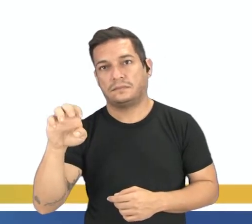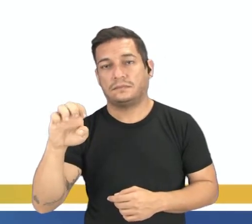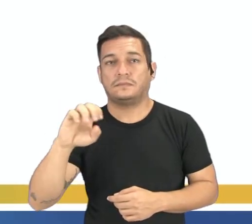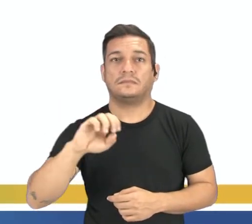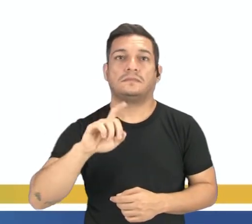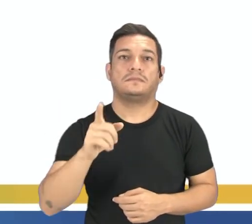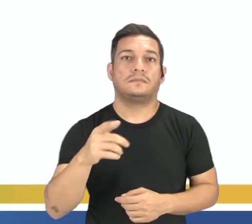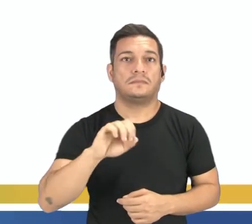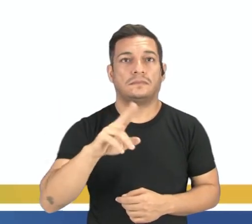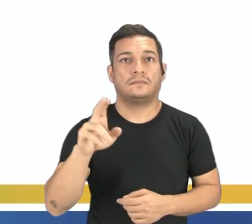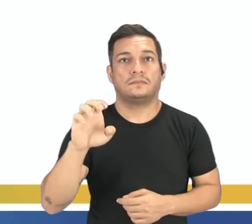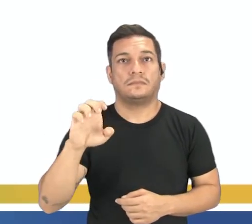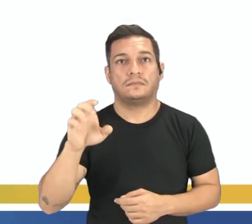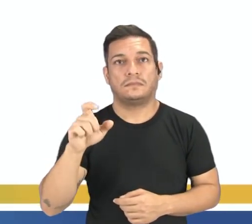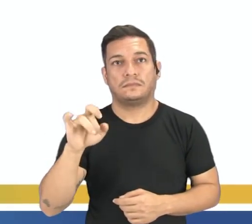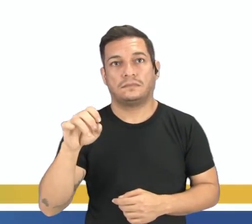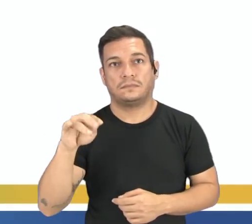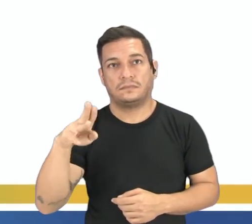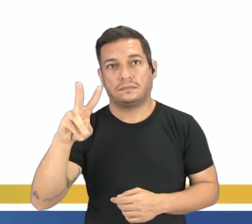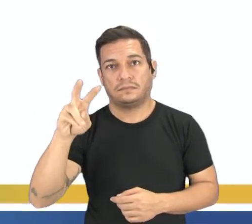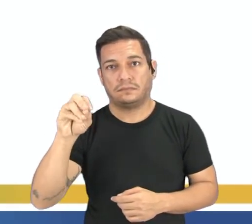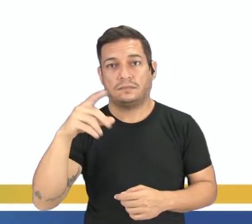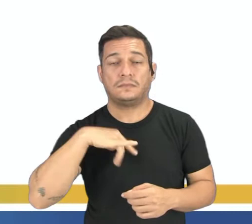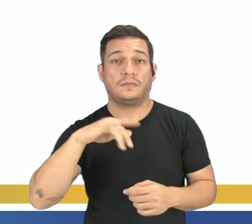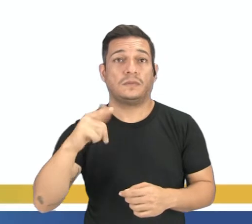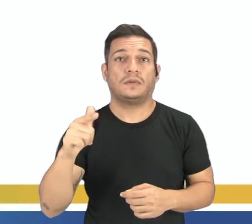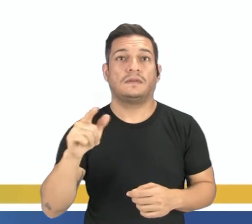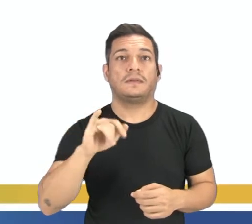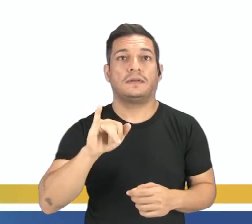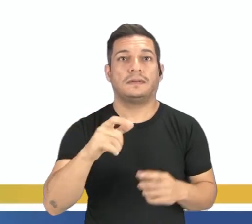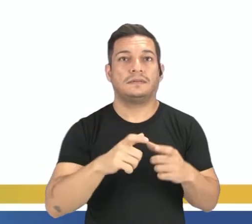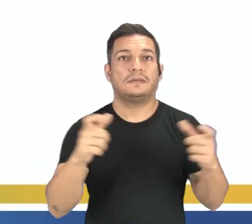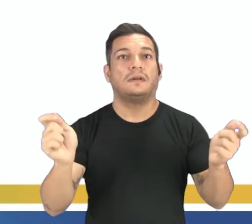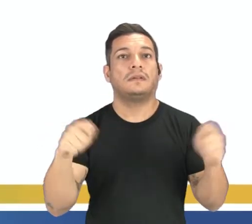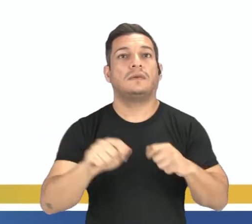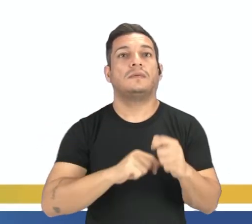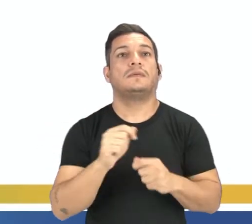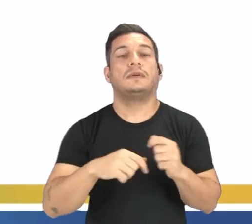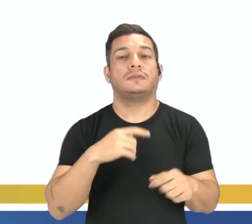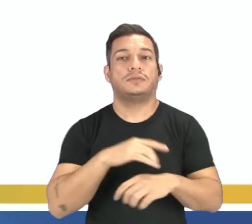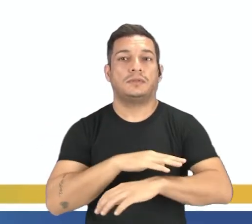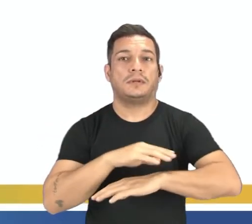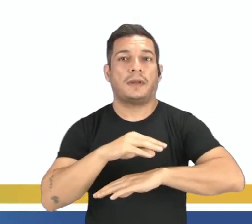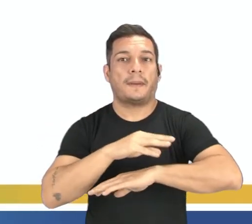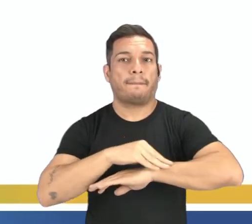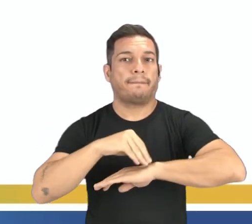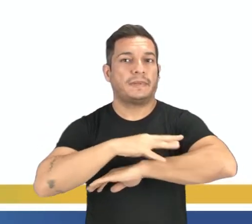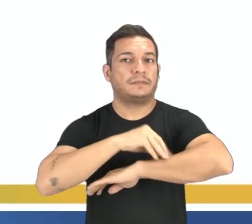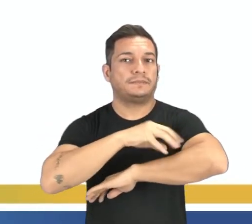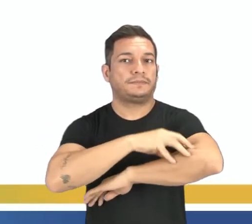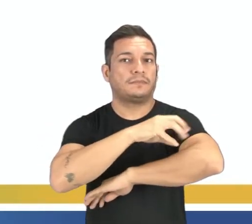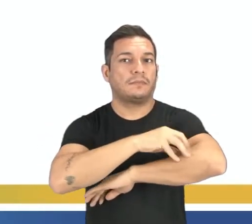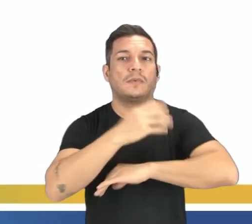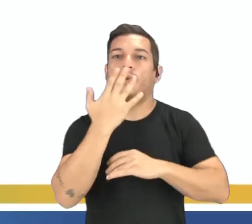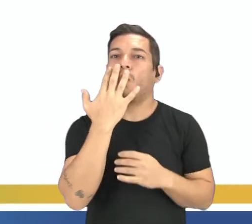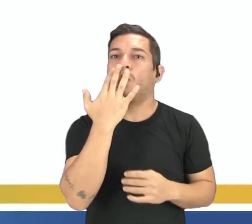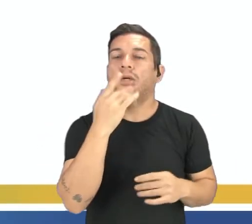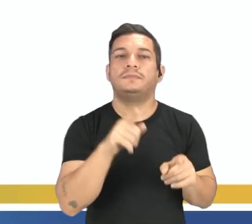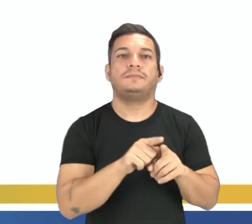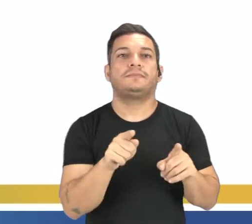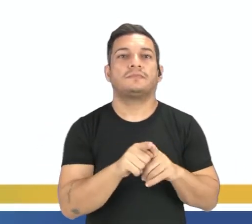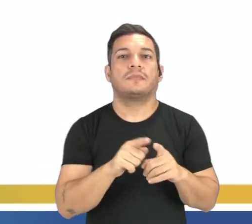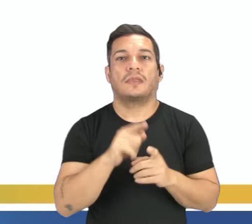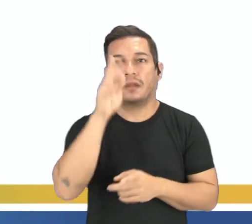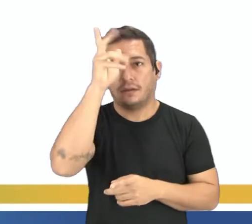eu não tiver o Izão, aí eu vou ter as possibilidades de penas coloridas, tá? E as penas,